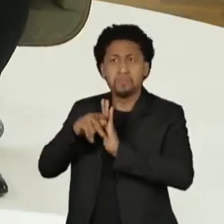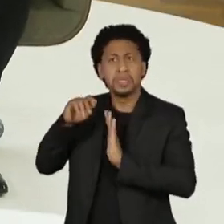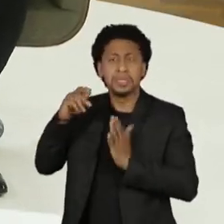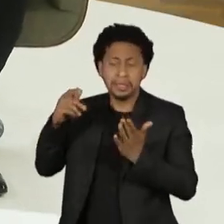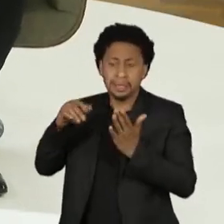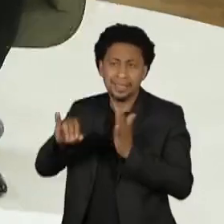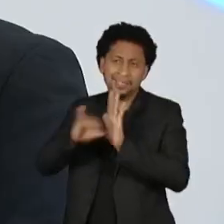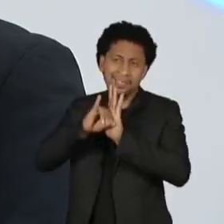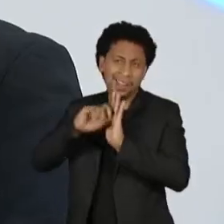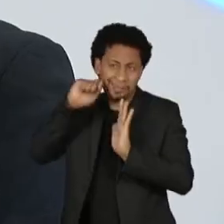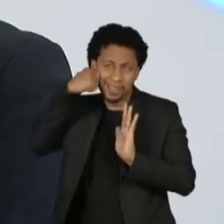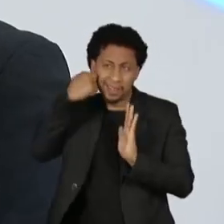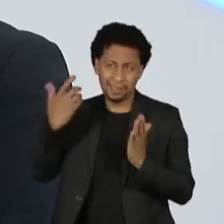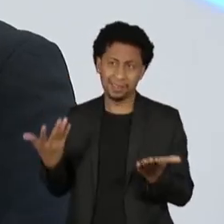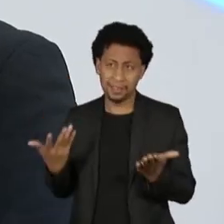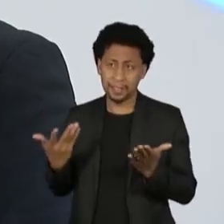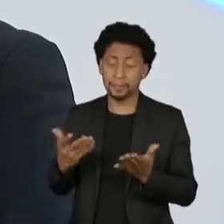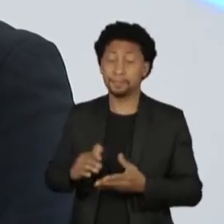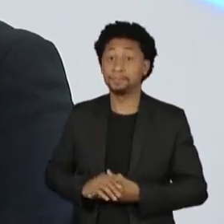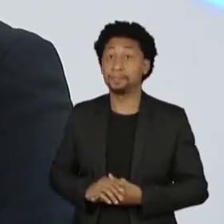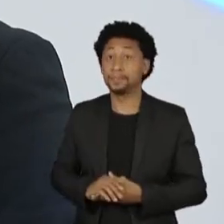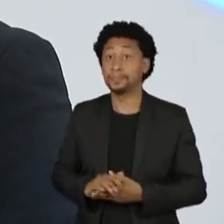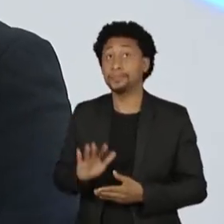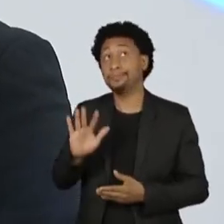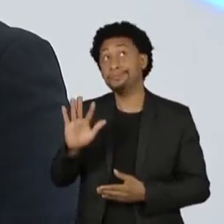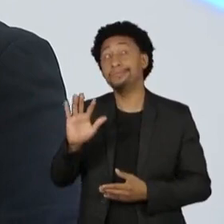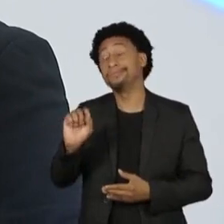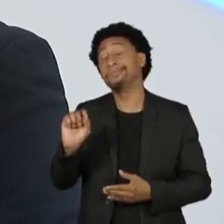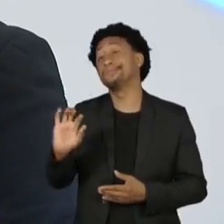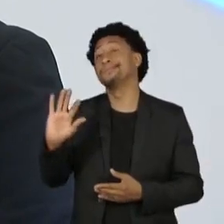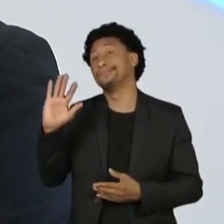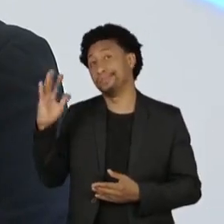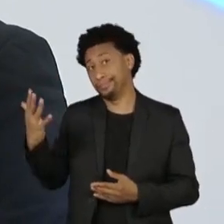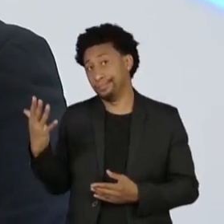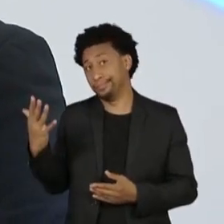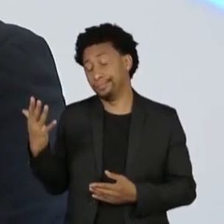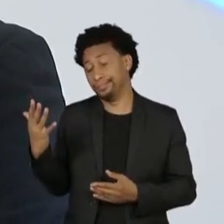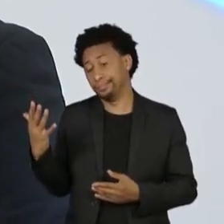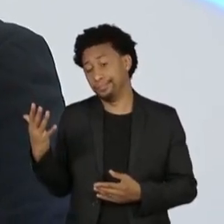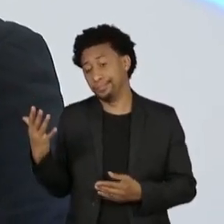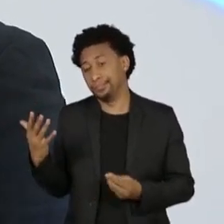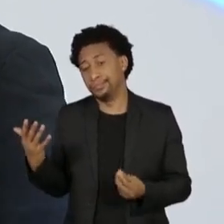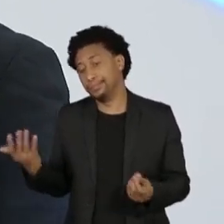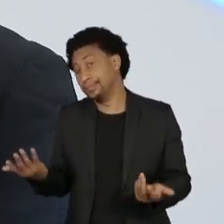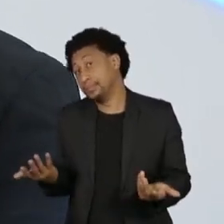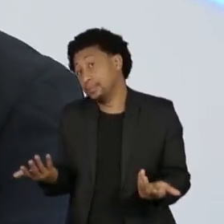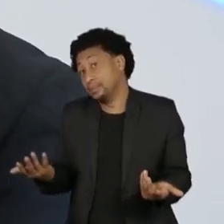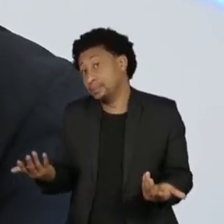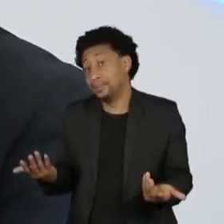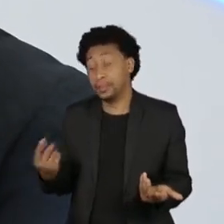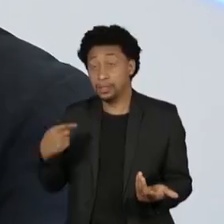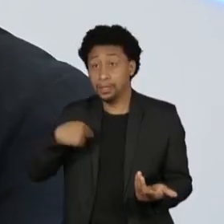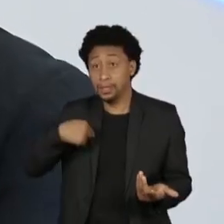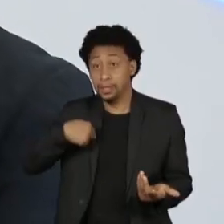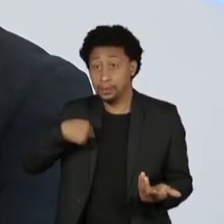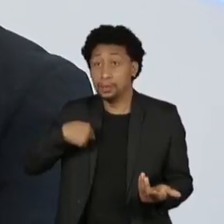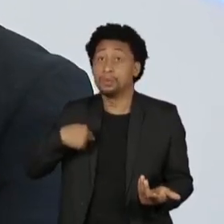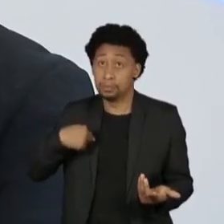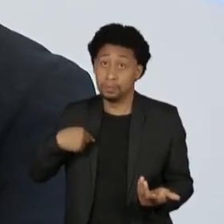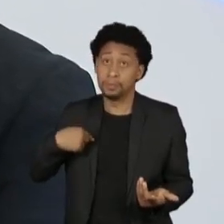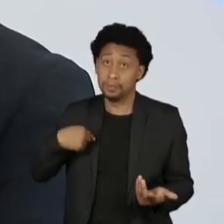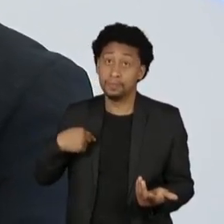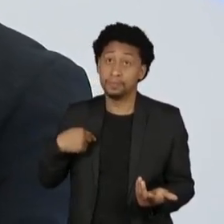eu e me ocorre que eu fui um das pessoas